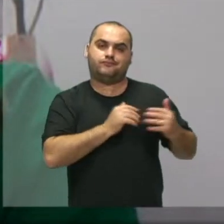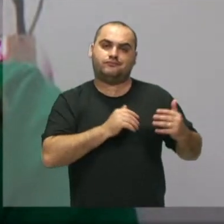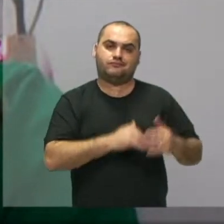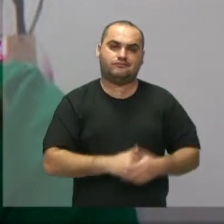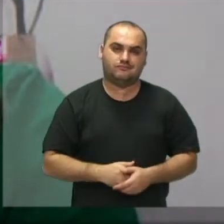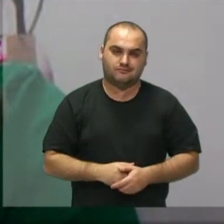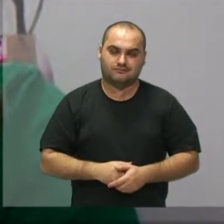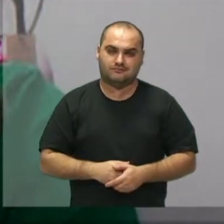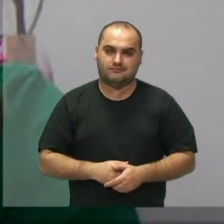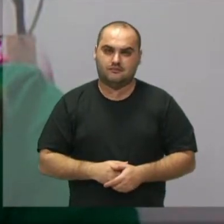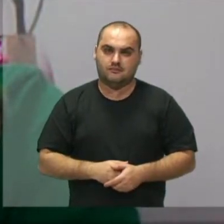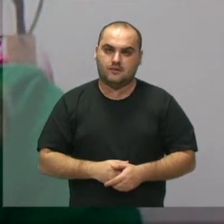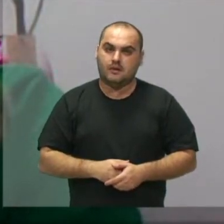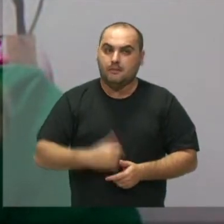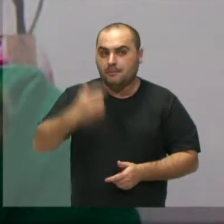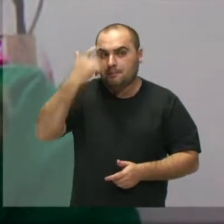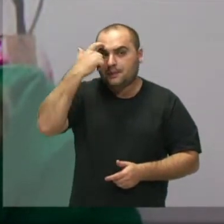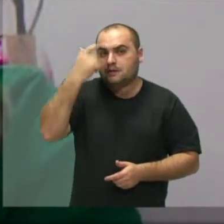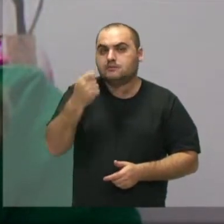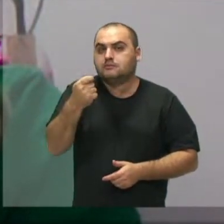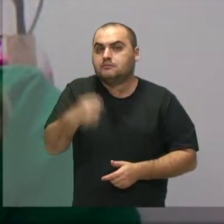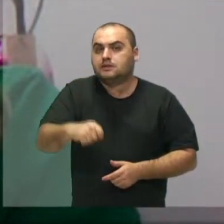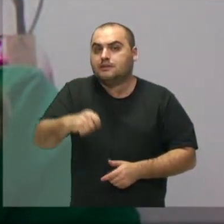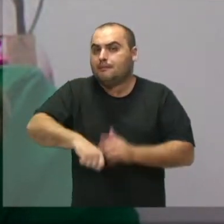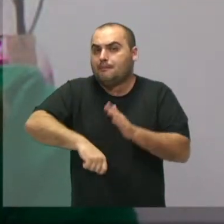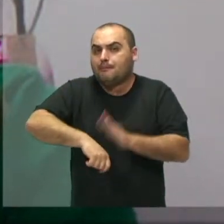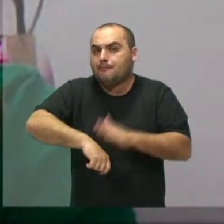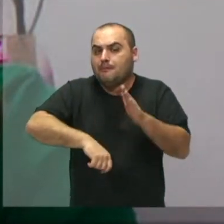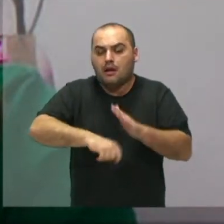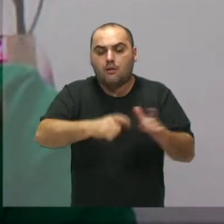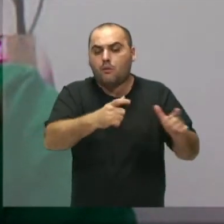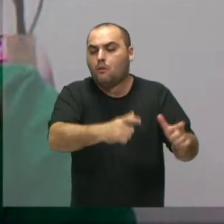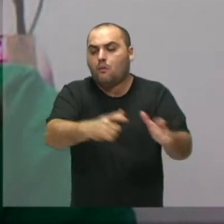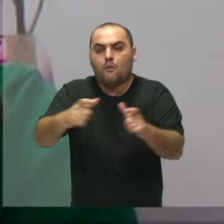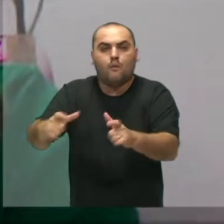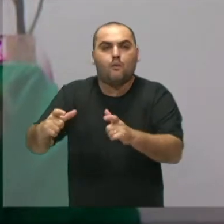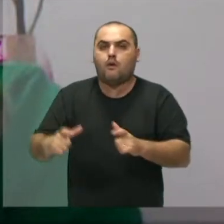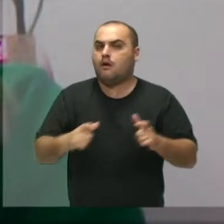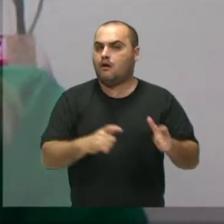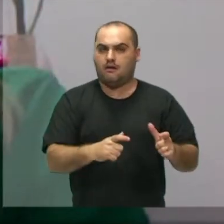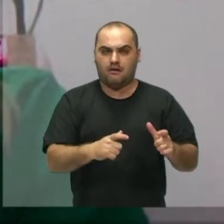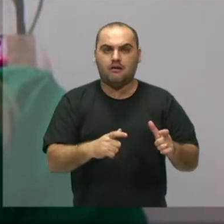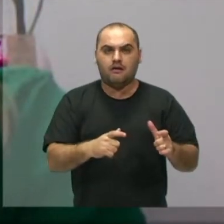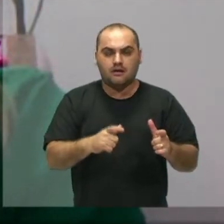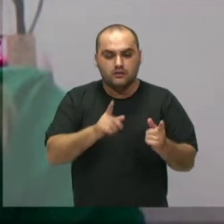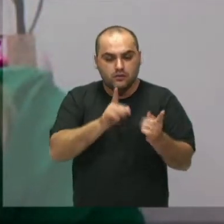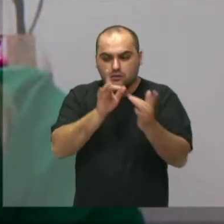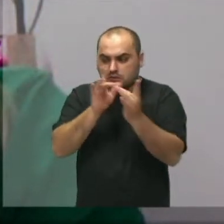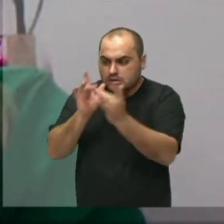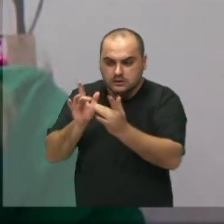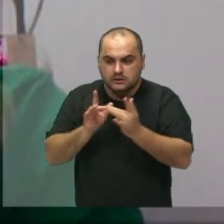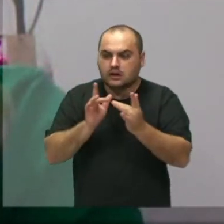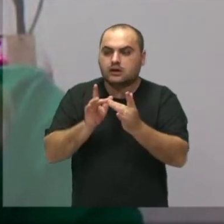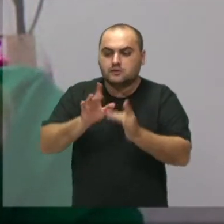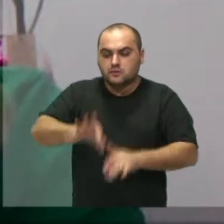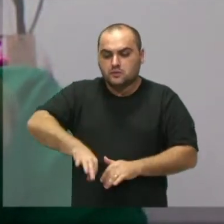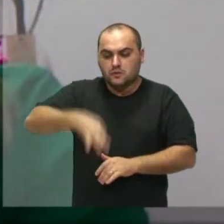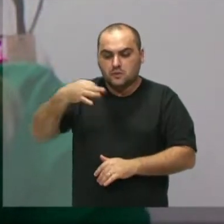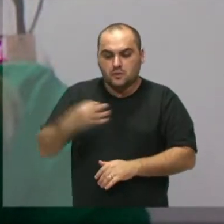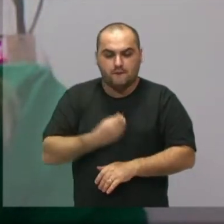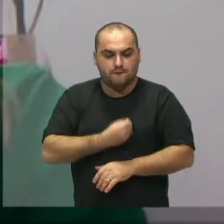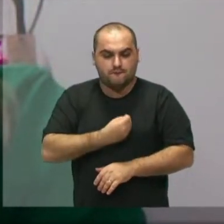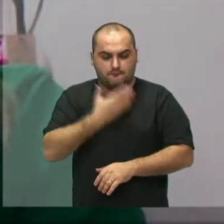mais locais assim, para convivência, para que eles tenham mais qualidade de vida.